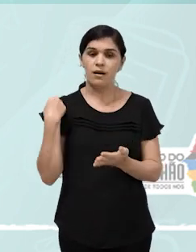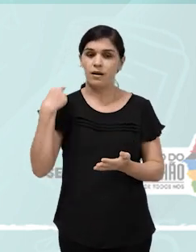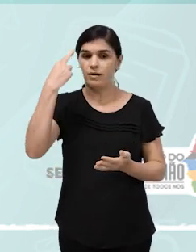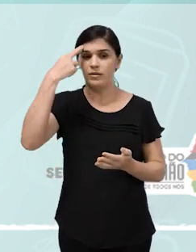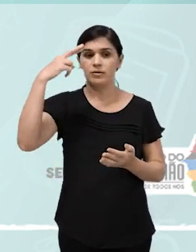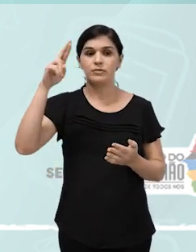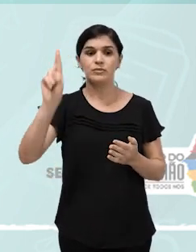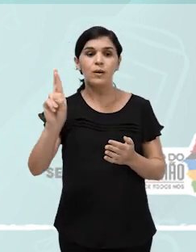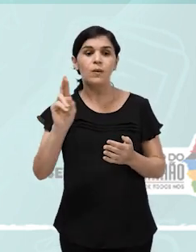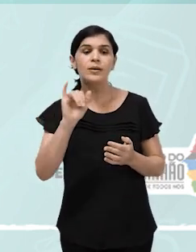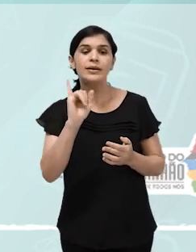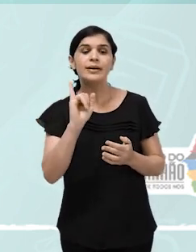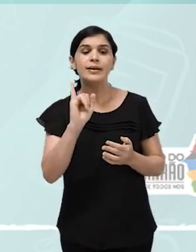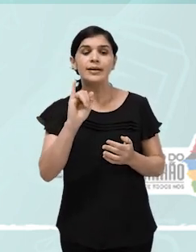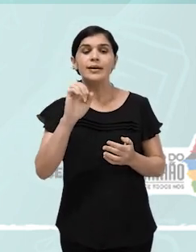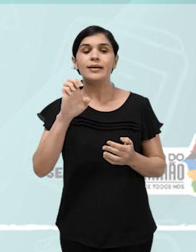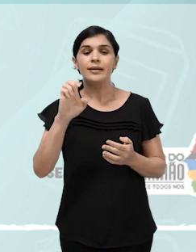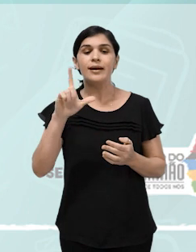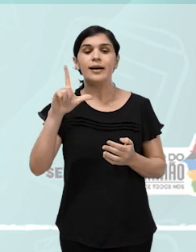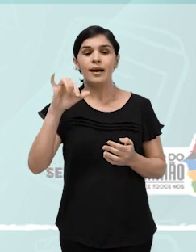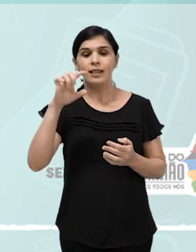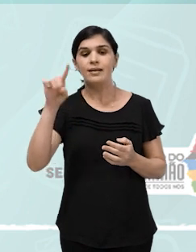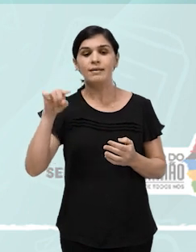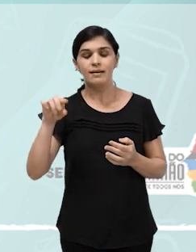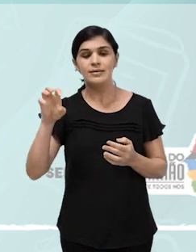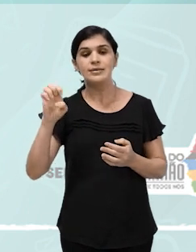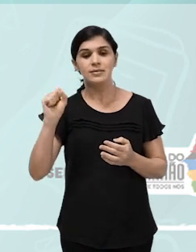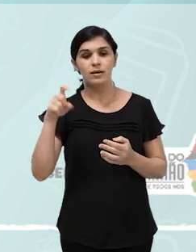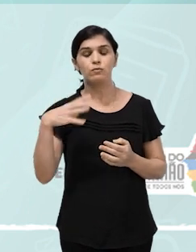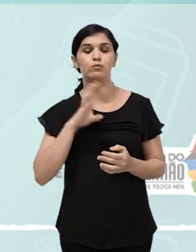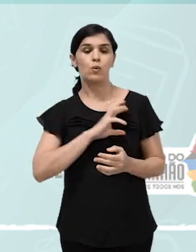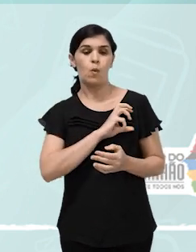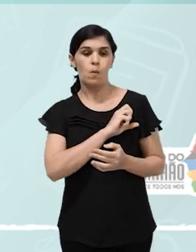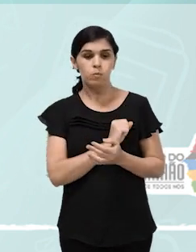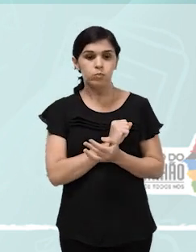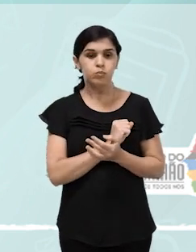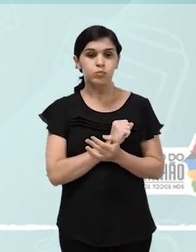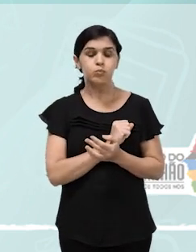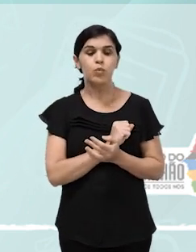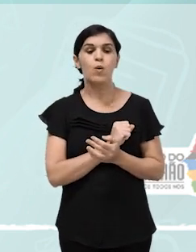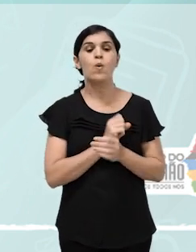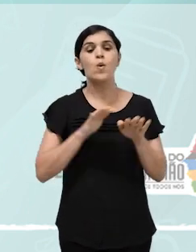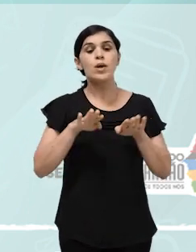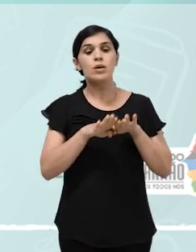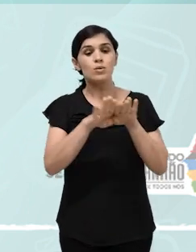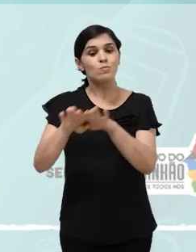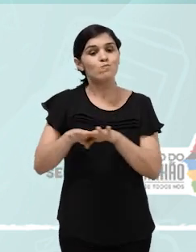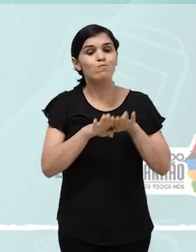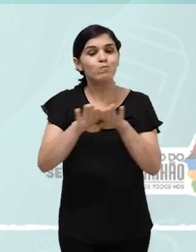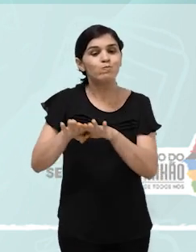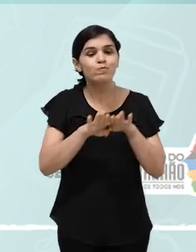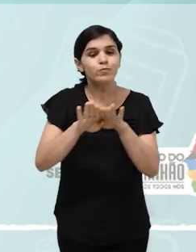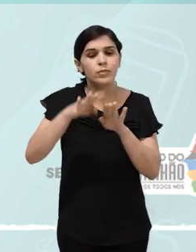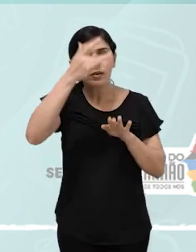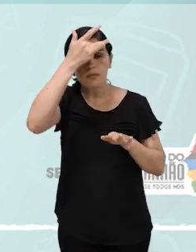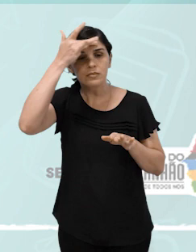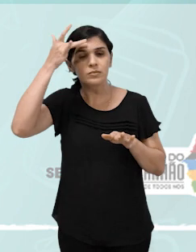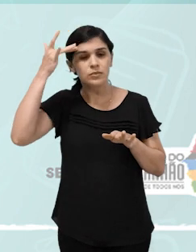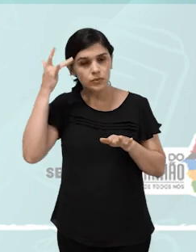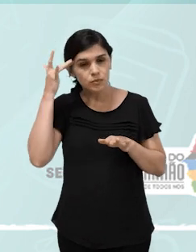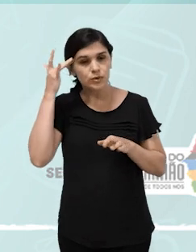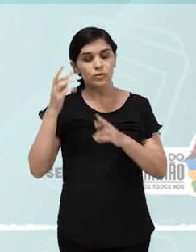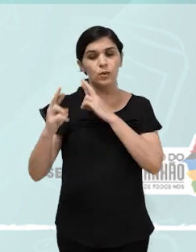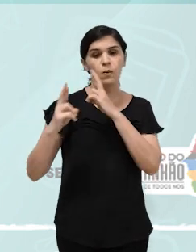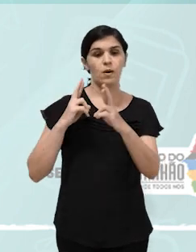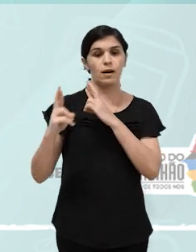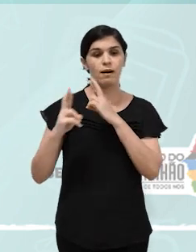idealização do amor, igualdade entre pessoas, relação de vassalagem ou saudade de um ente distante. Eu vou voltar rapidinho